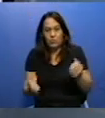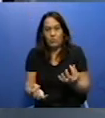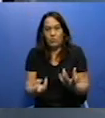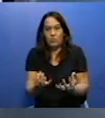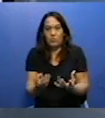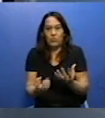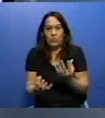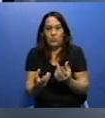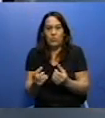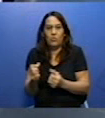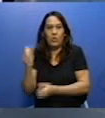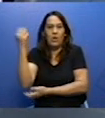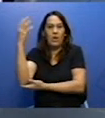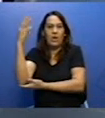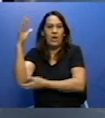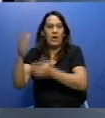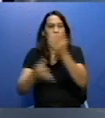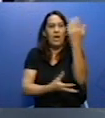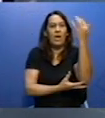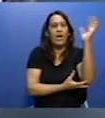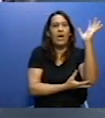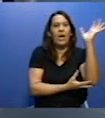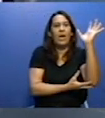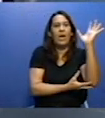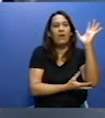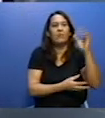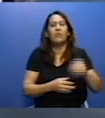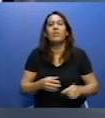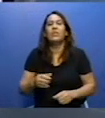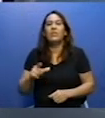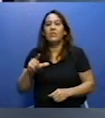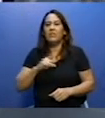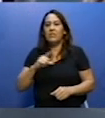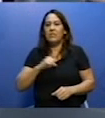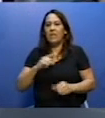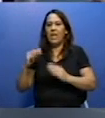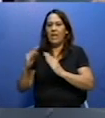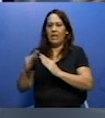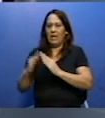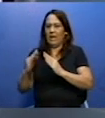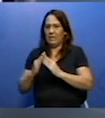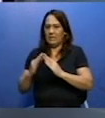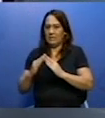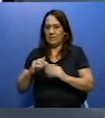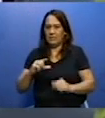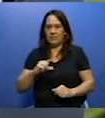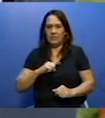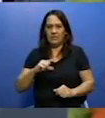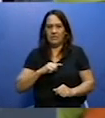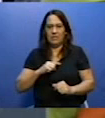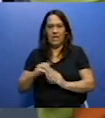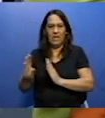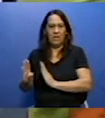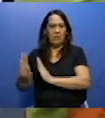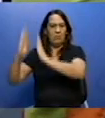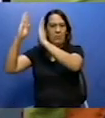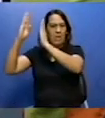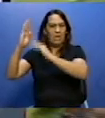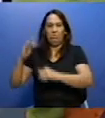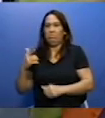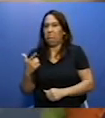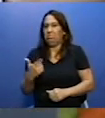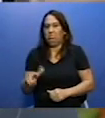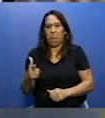olha a árvore. Tem alguma construção aí? Não, né? Então, olha só, essa imagem,